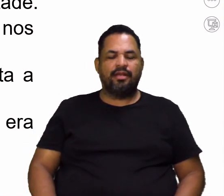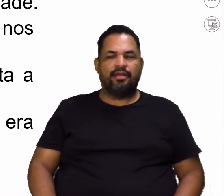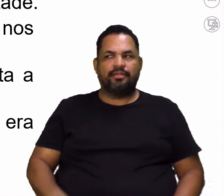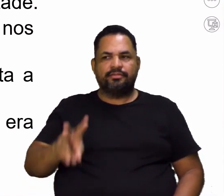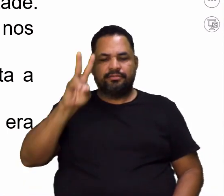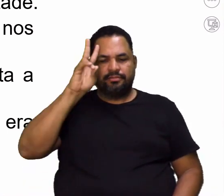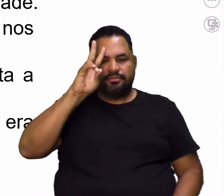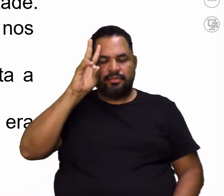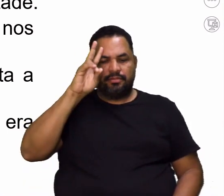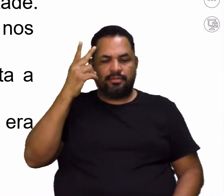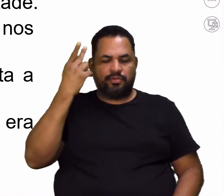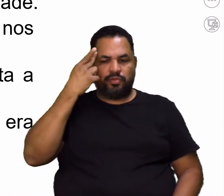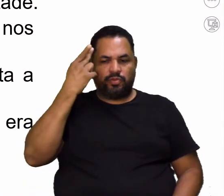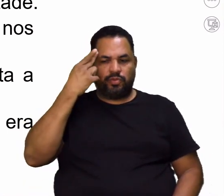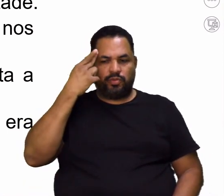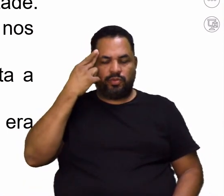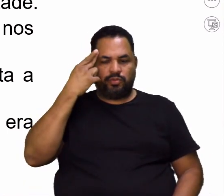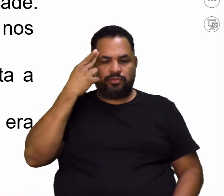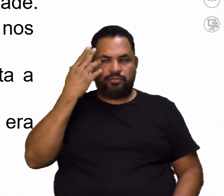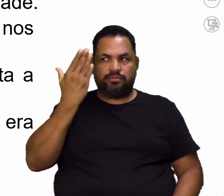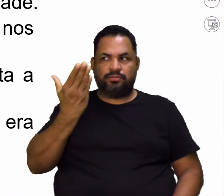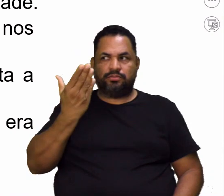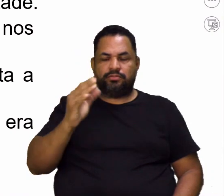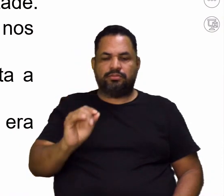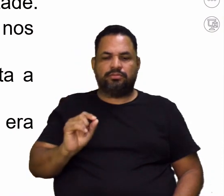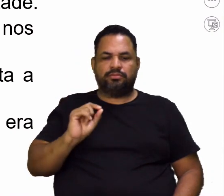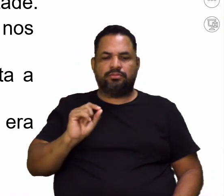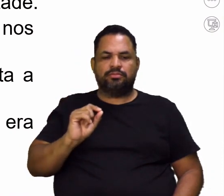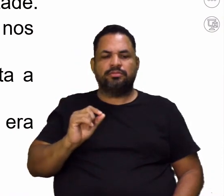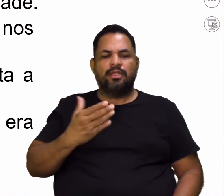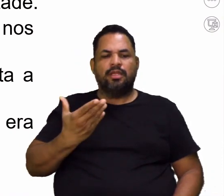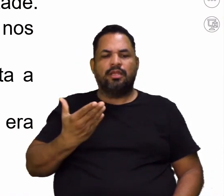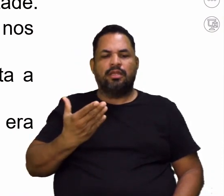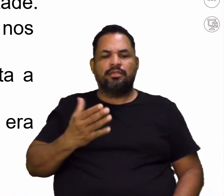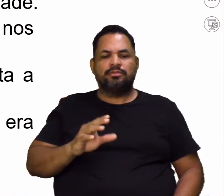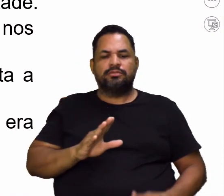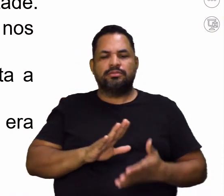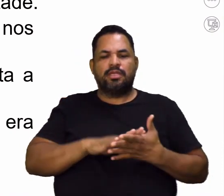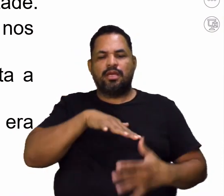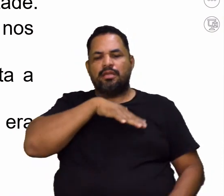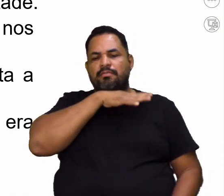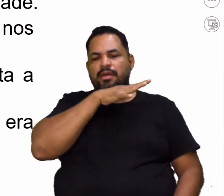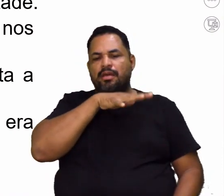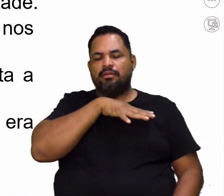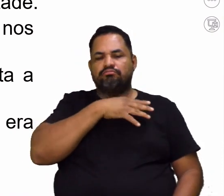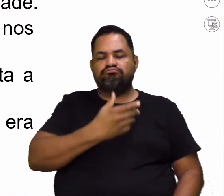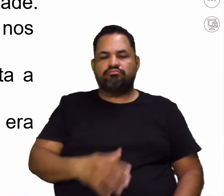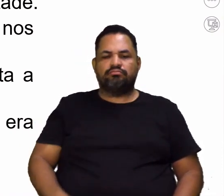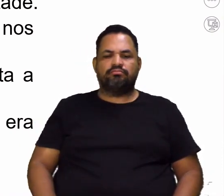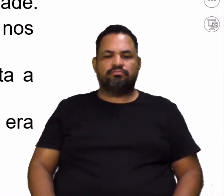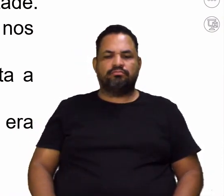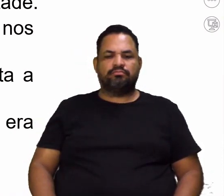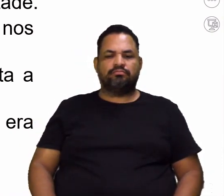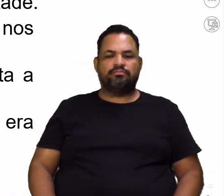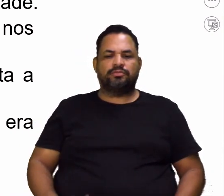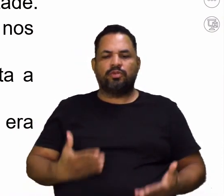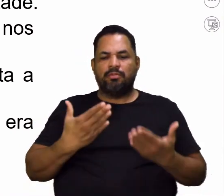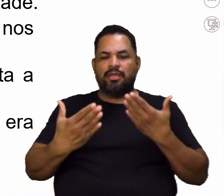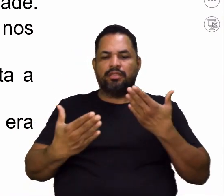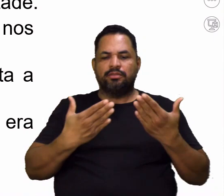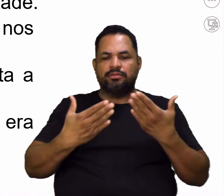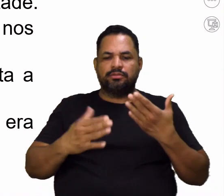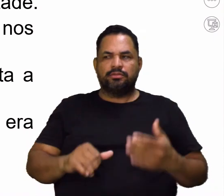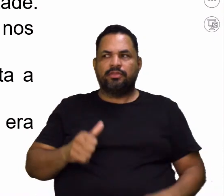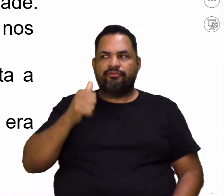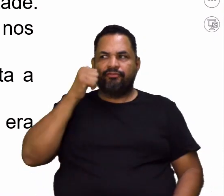né que trata assim o tratamento da questão animalsco tá vendo aqui a